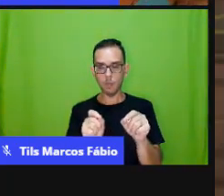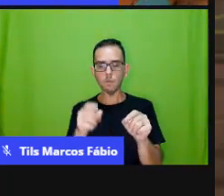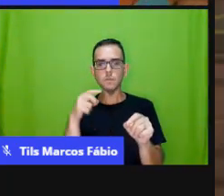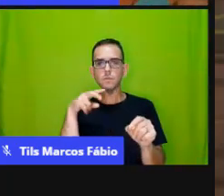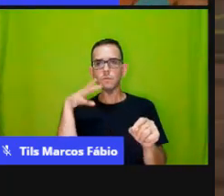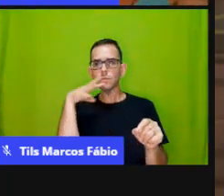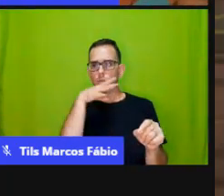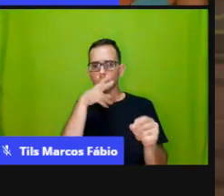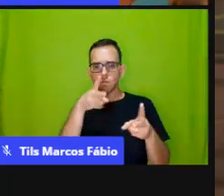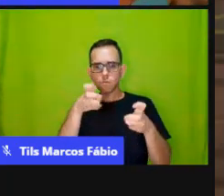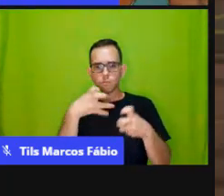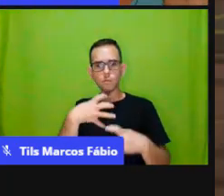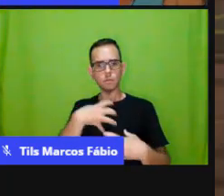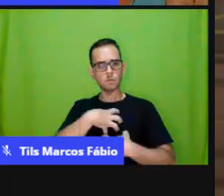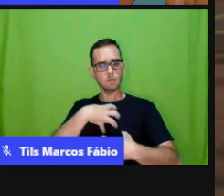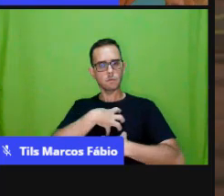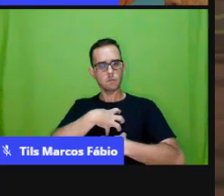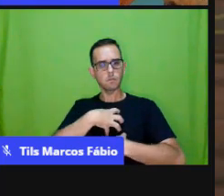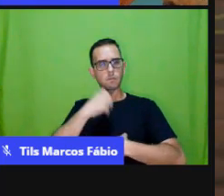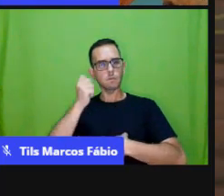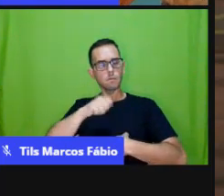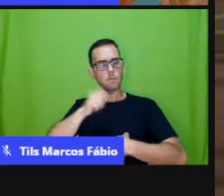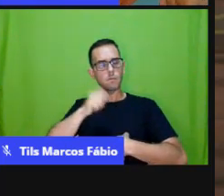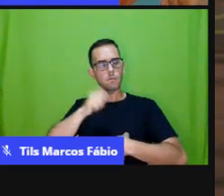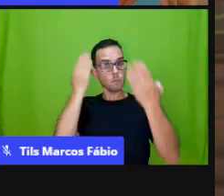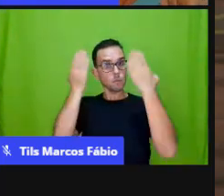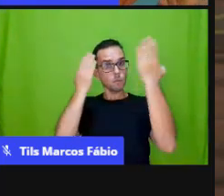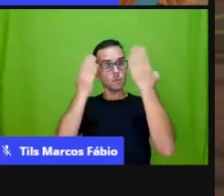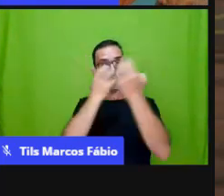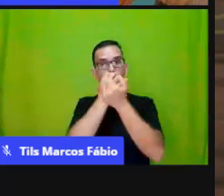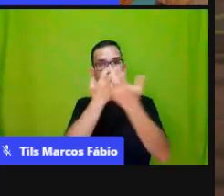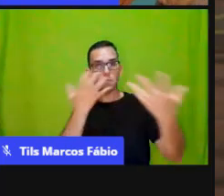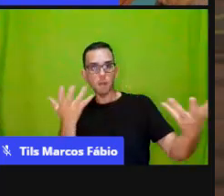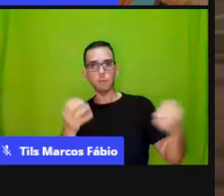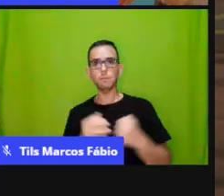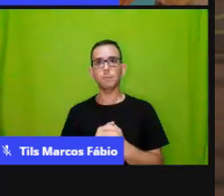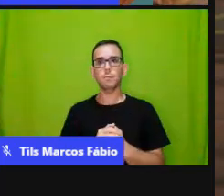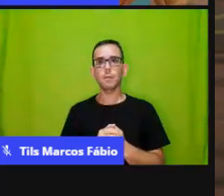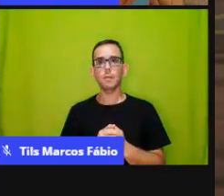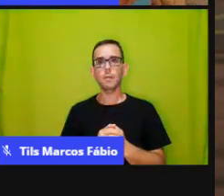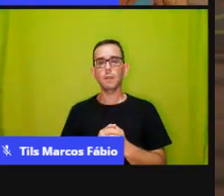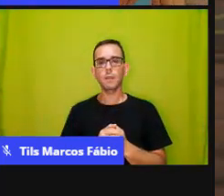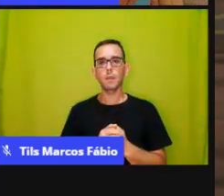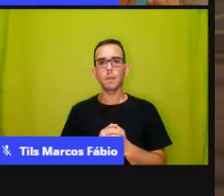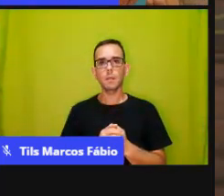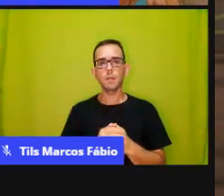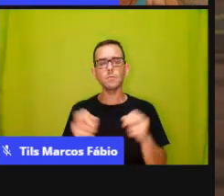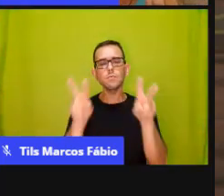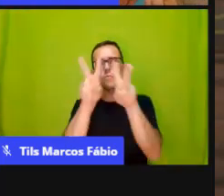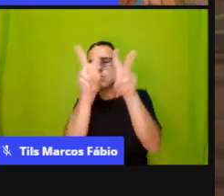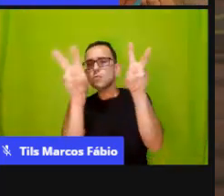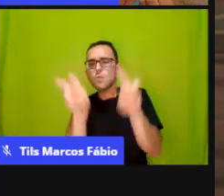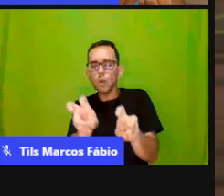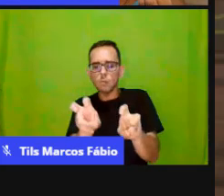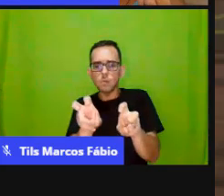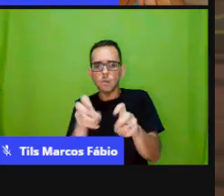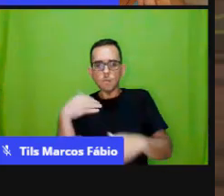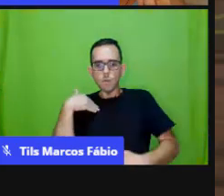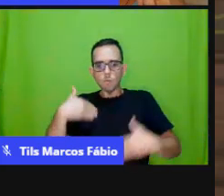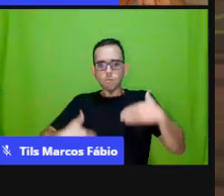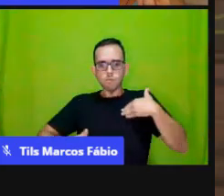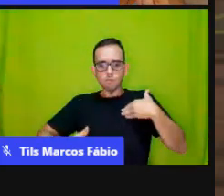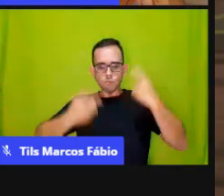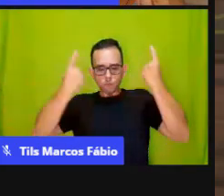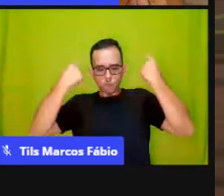que ele teria, então seria a psicologia do animal, o próximo, né? Sobre o funcionamento biológico, eu também posso avaliar